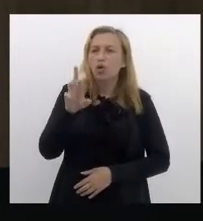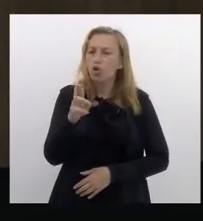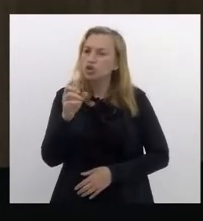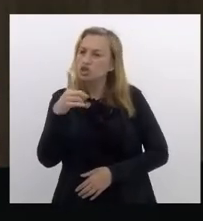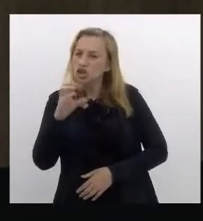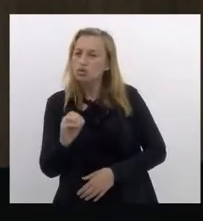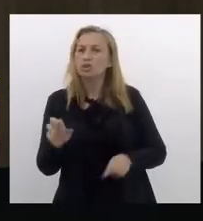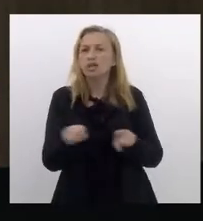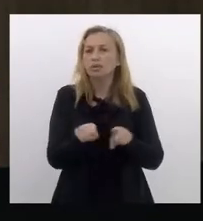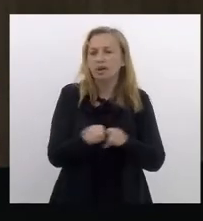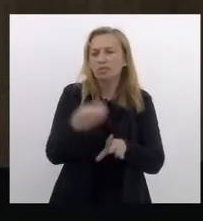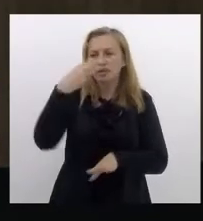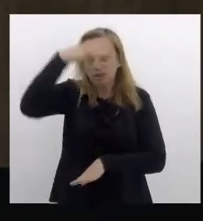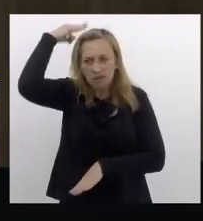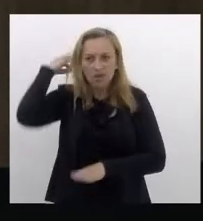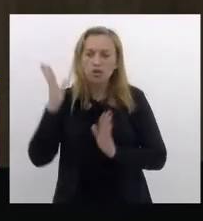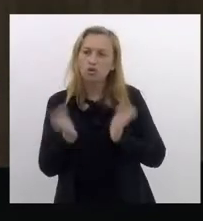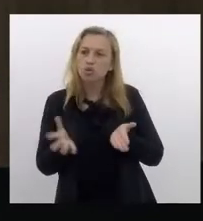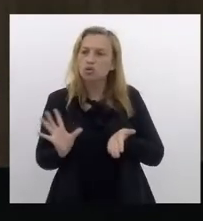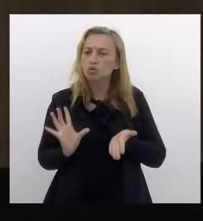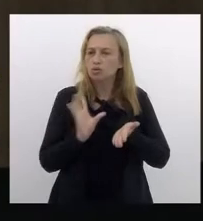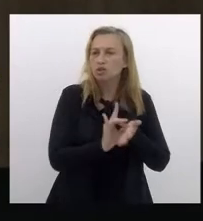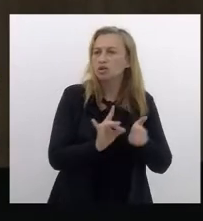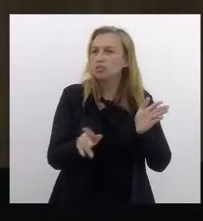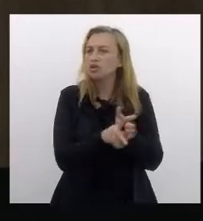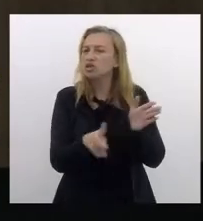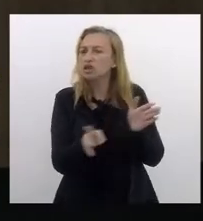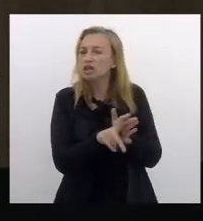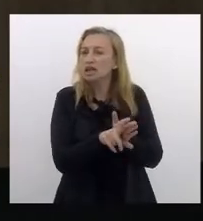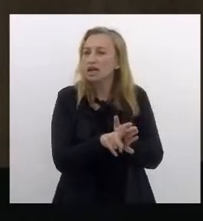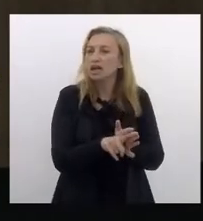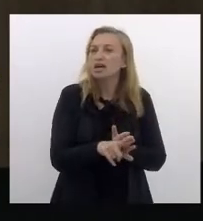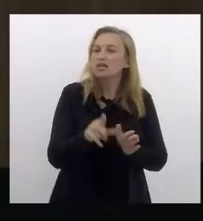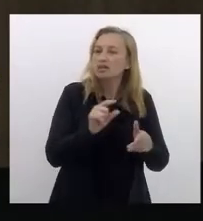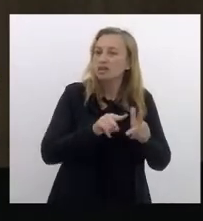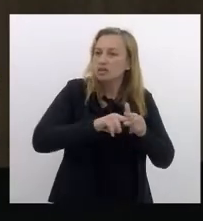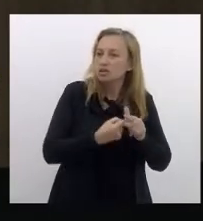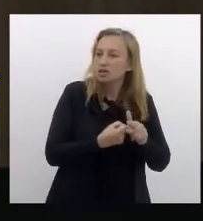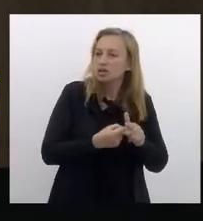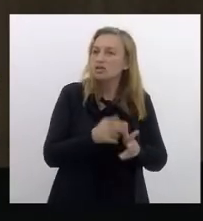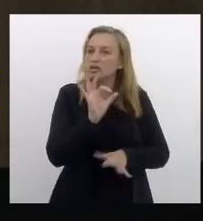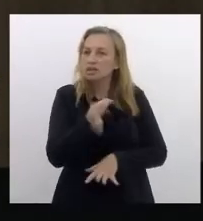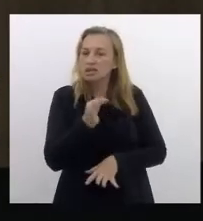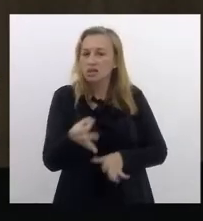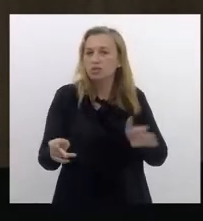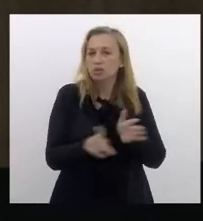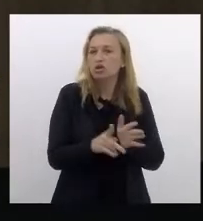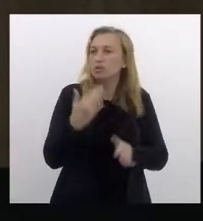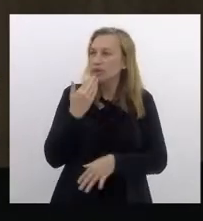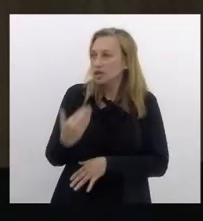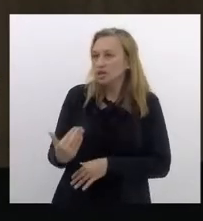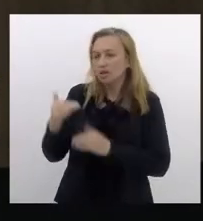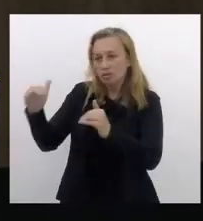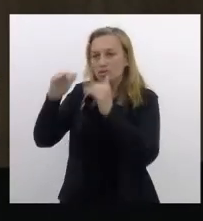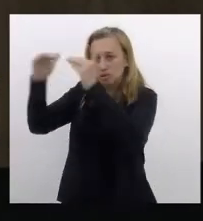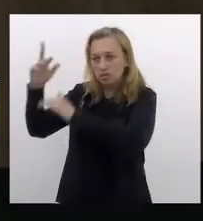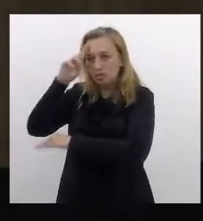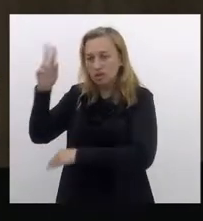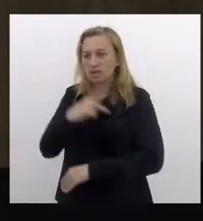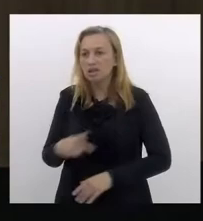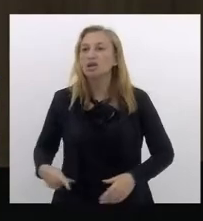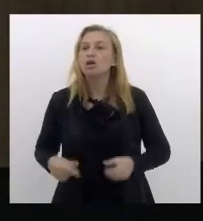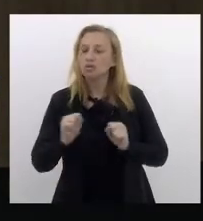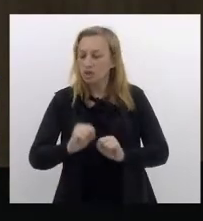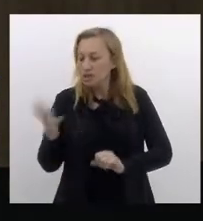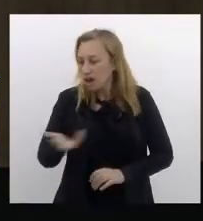com o Márcio Pacheco, e hoje eu protocolei um projeto de lei para fazer alterações conceituais do projeto. Queria pedir a Vossa Excelência que pudesse